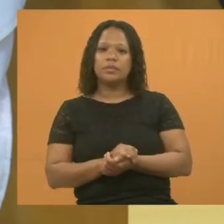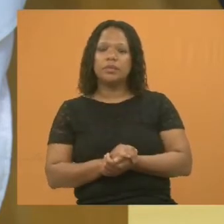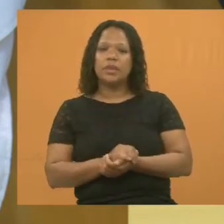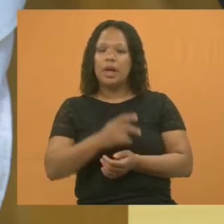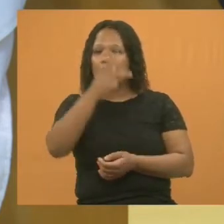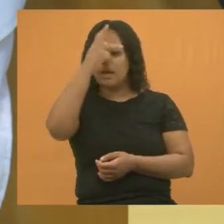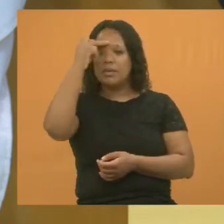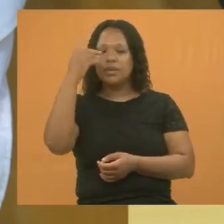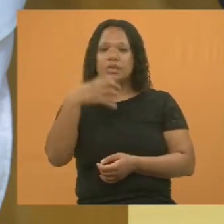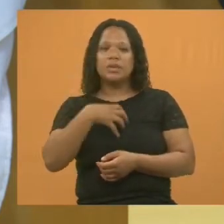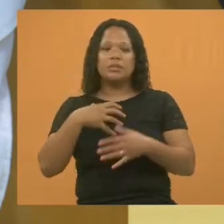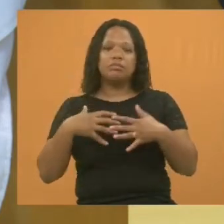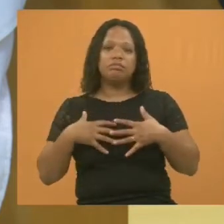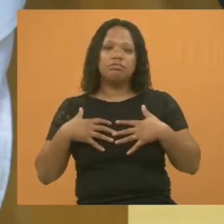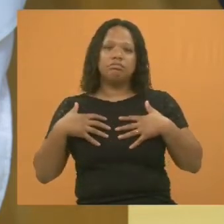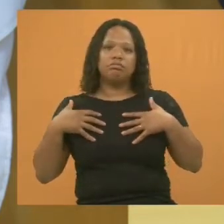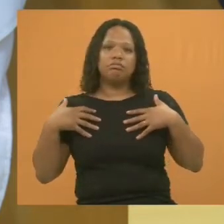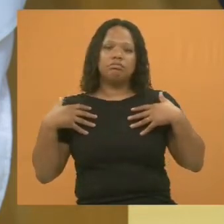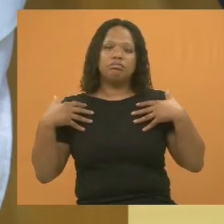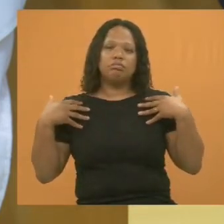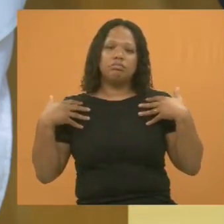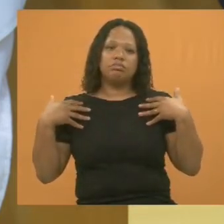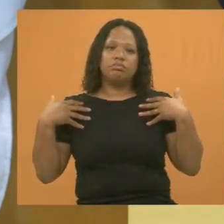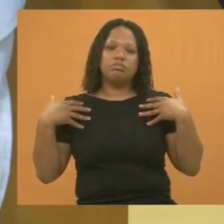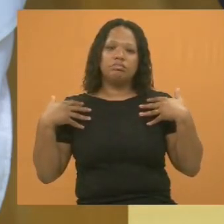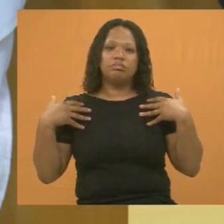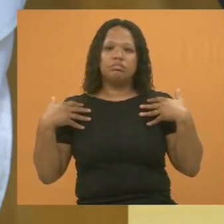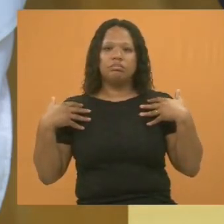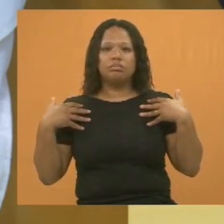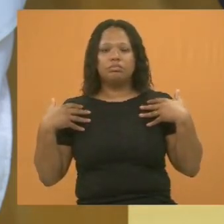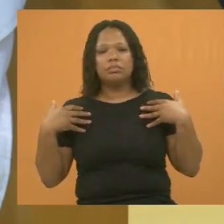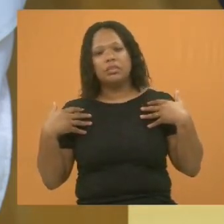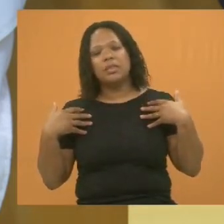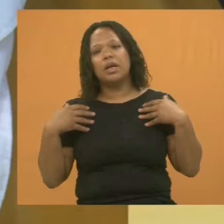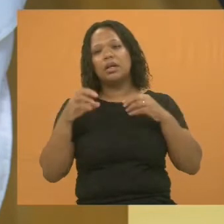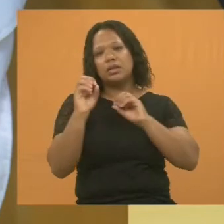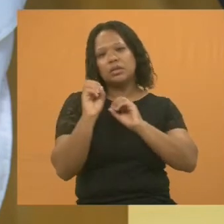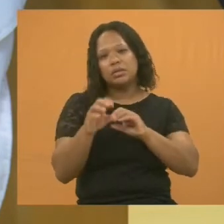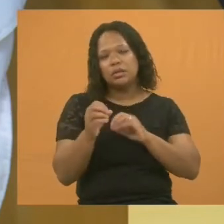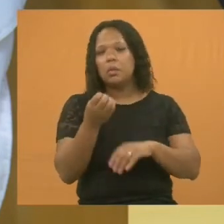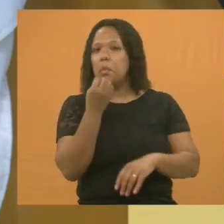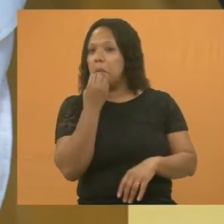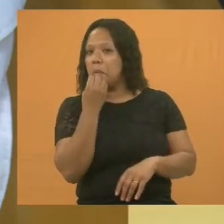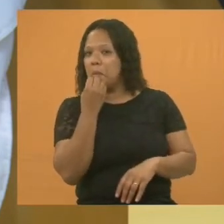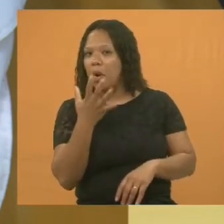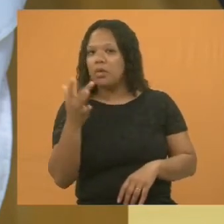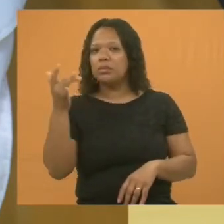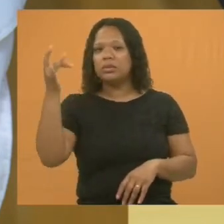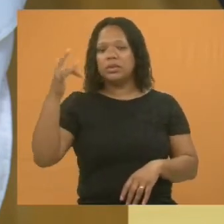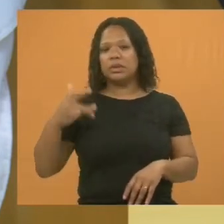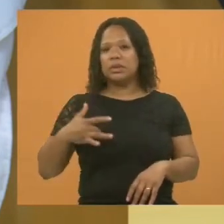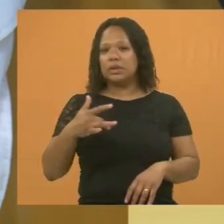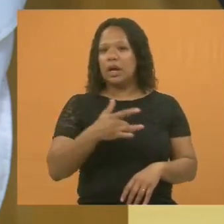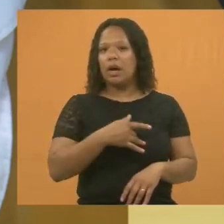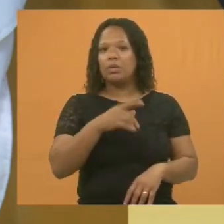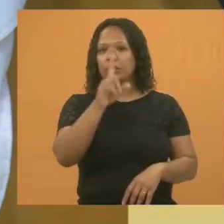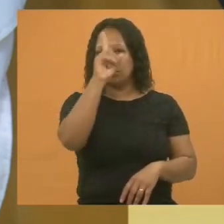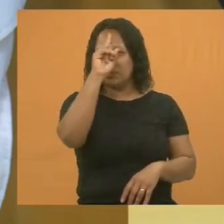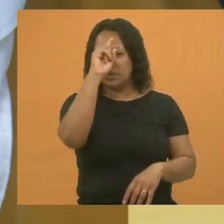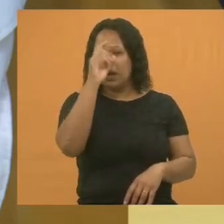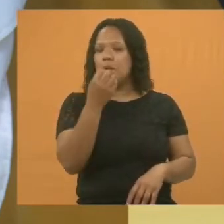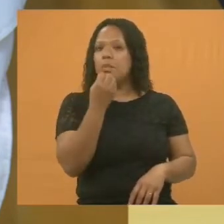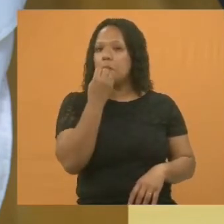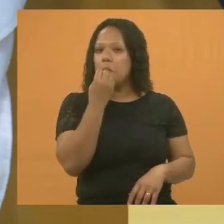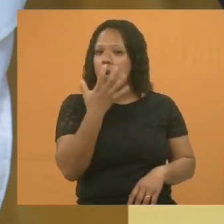pessoa através da atenção à educação, atenção à saúde, atenção